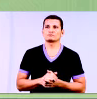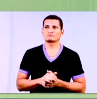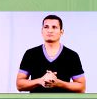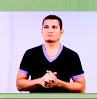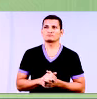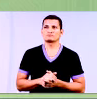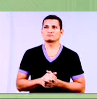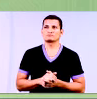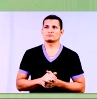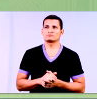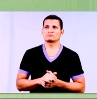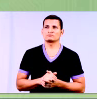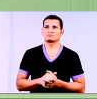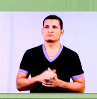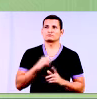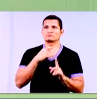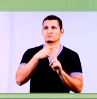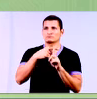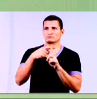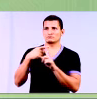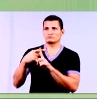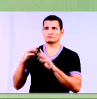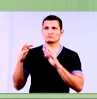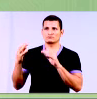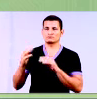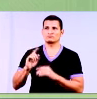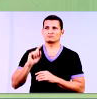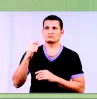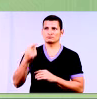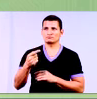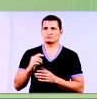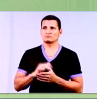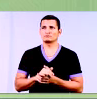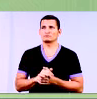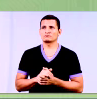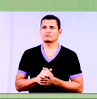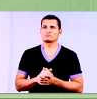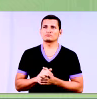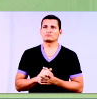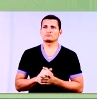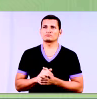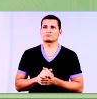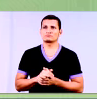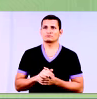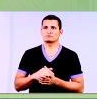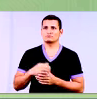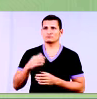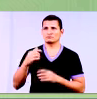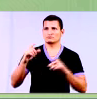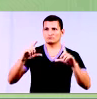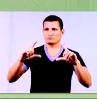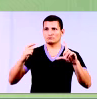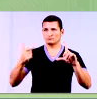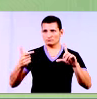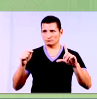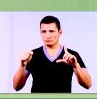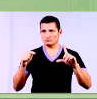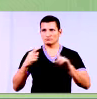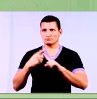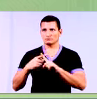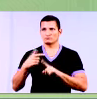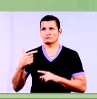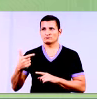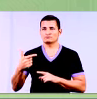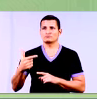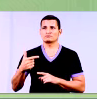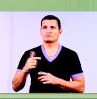lá, boto o sinal de soma para tudo isso, depois eu multiplico esses dígitos pela base, que a base é 2, então eu multipliquei tudo por 2.